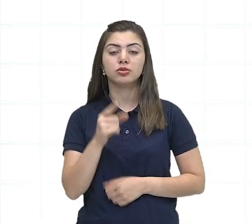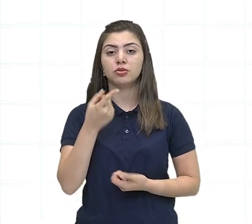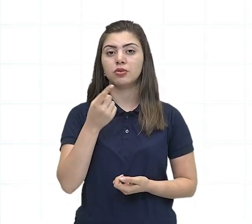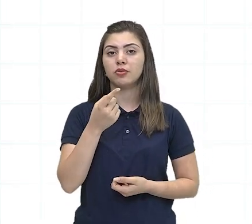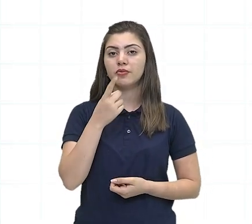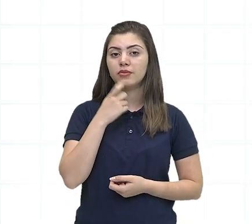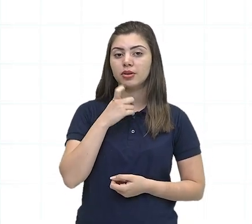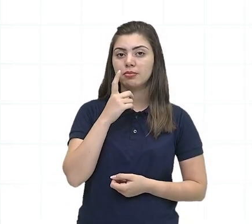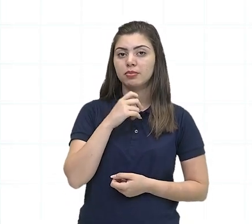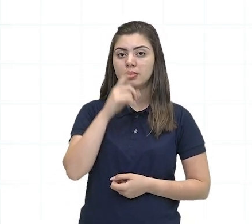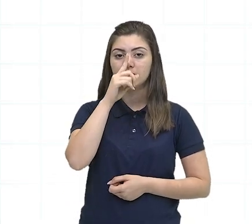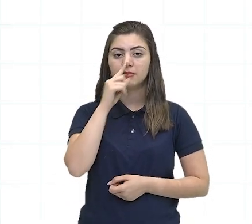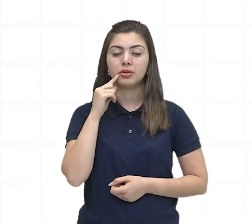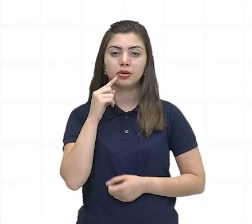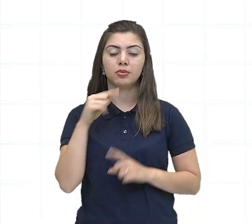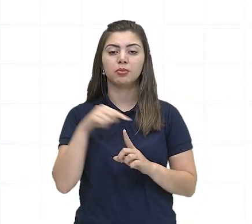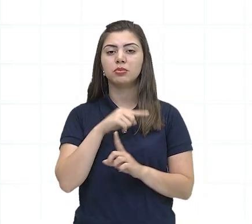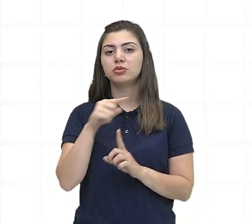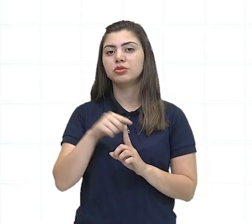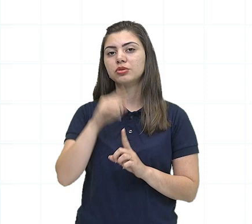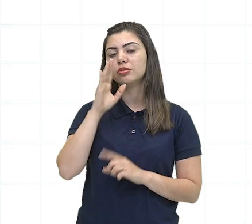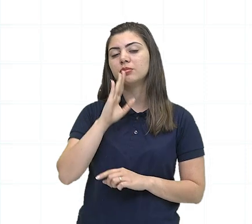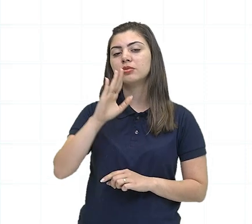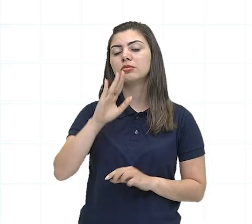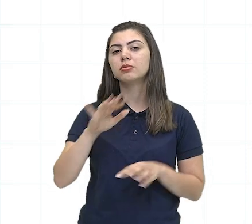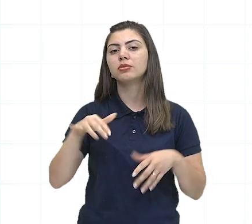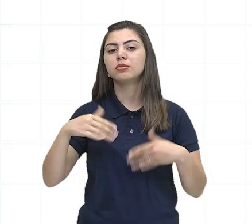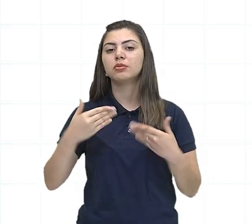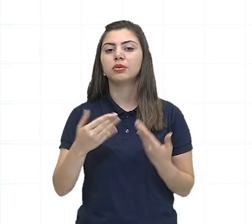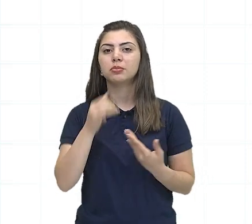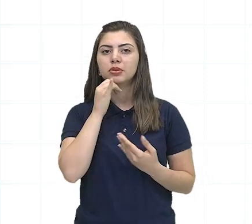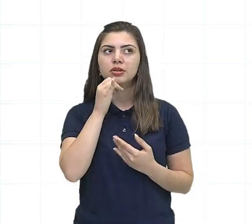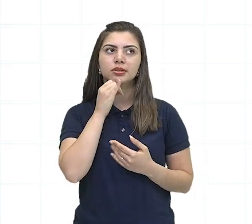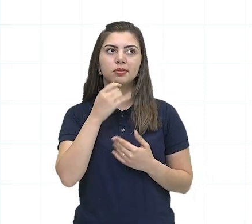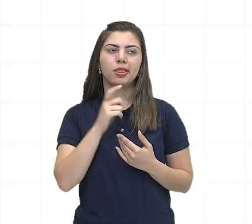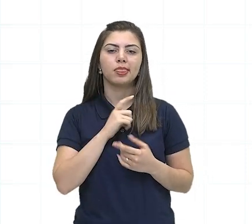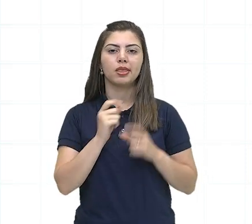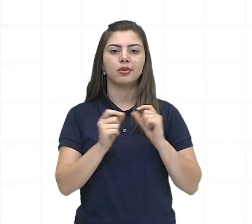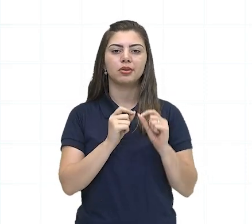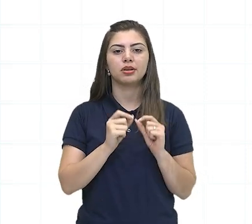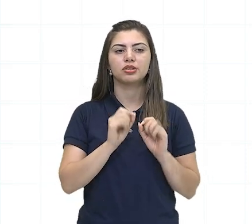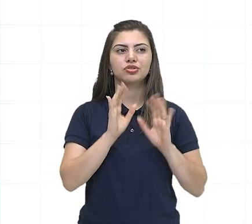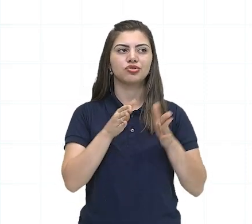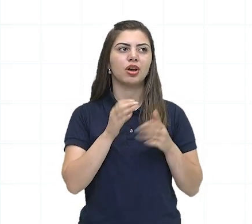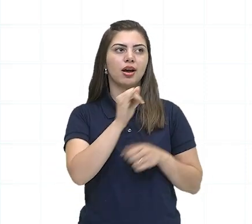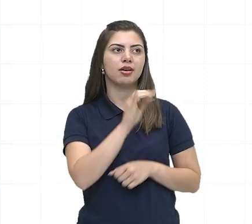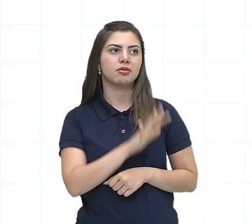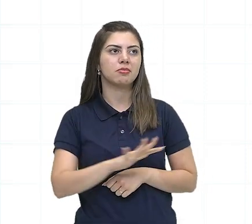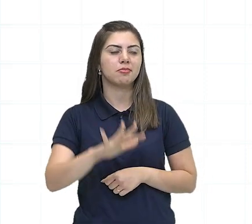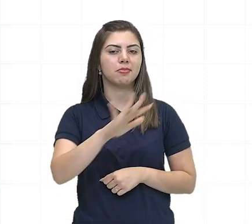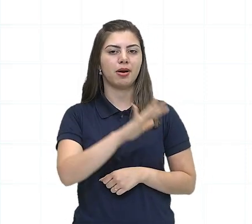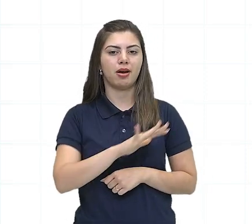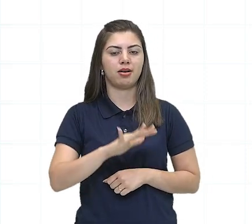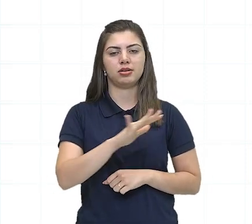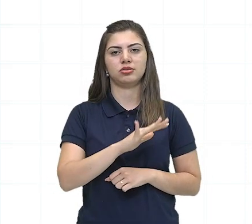principal objetivo era fugir de qualquer representação de figuras reconhecíveis. Então, você observa